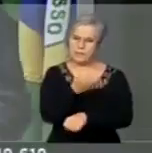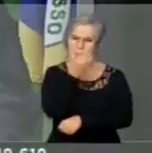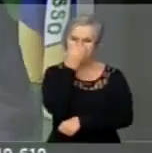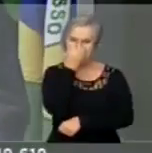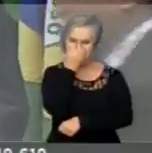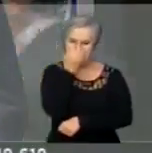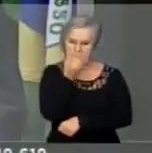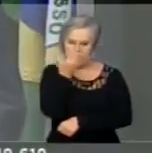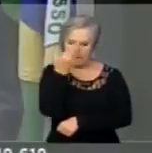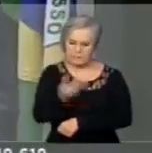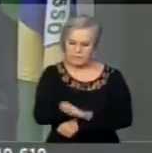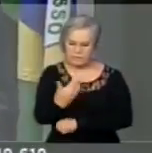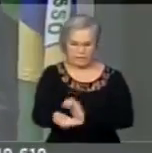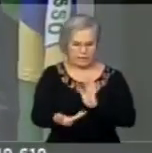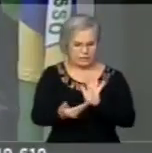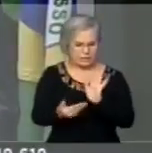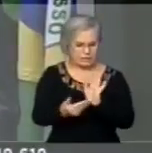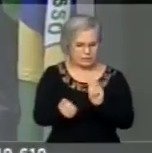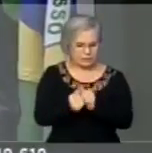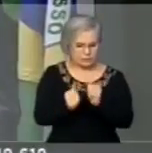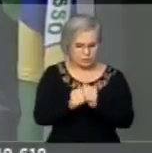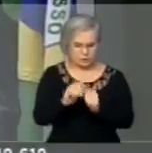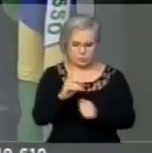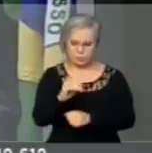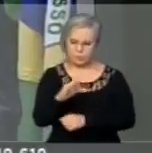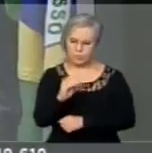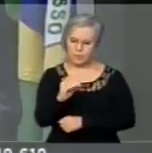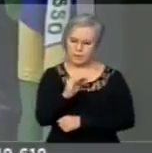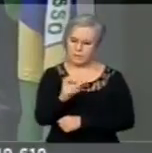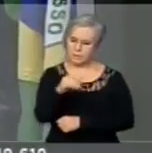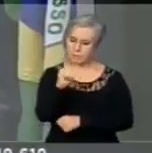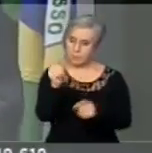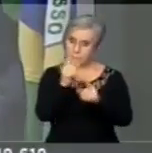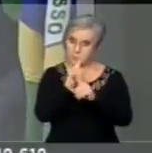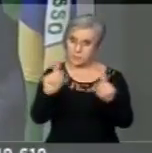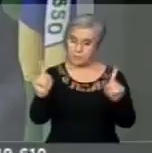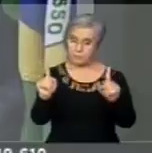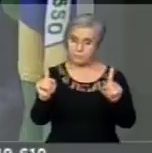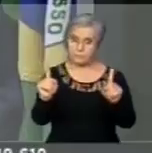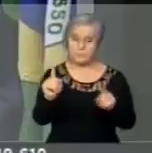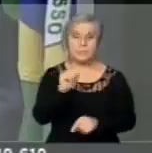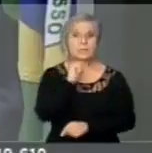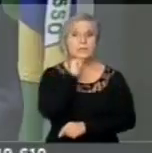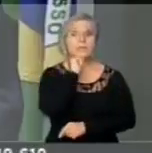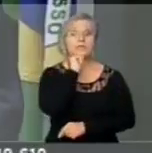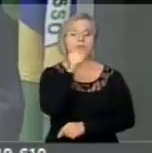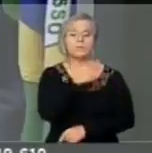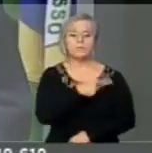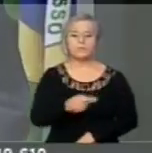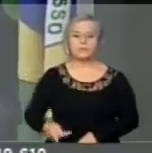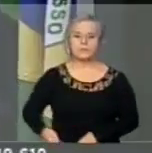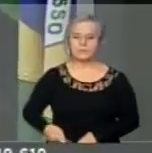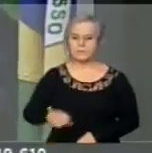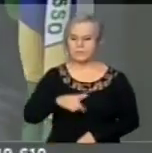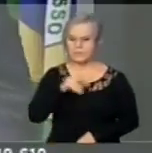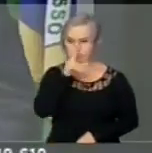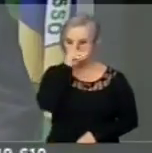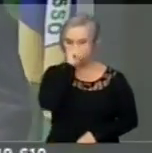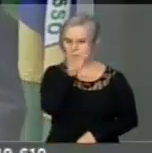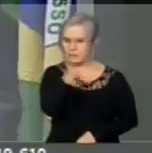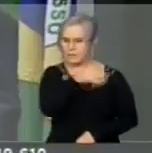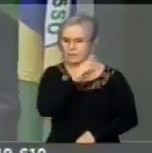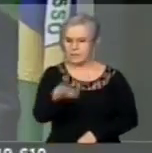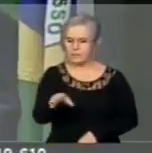palhaçada com a nossa democracia, com o parlamento. Nenhum presidente tem o poder de revogar votação feita